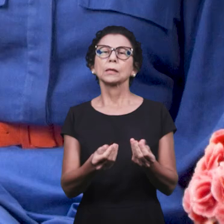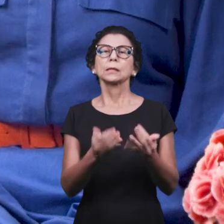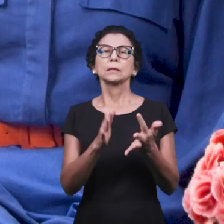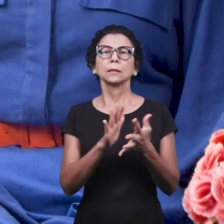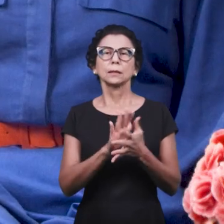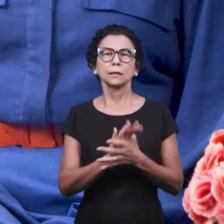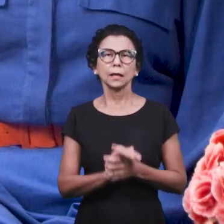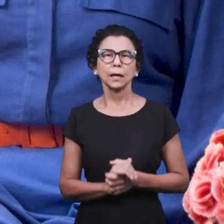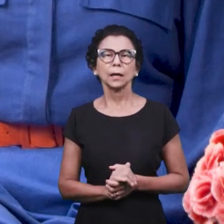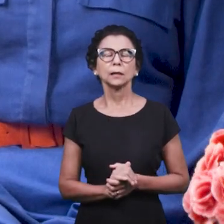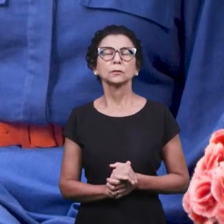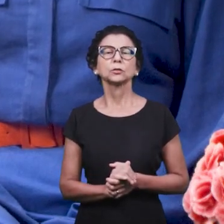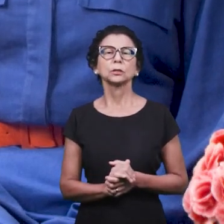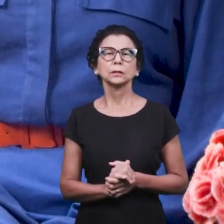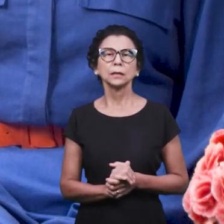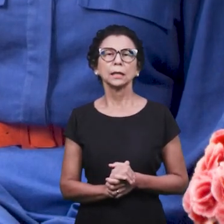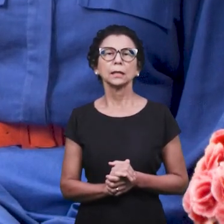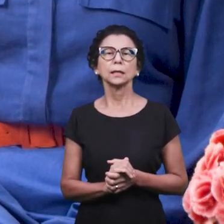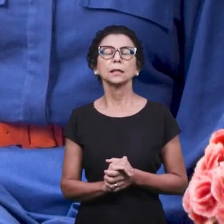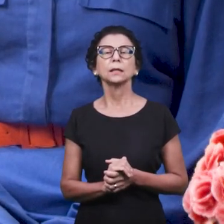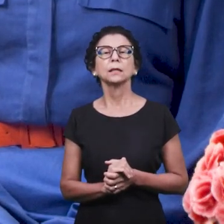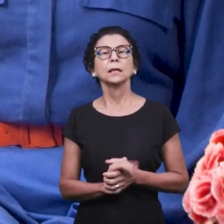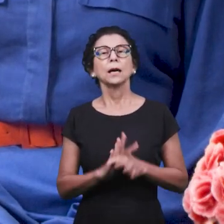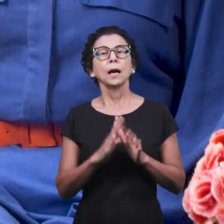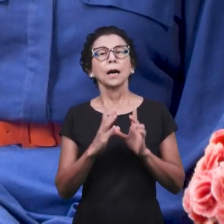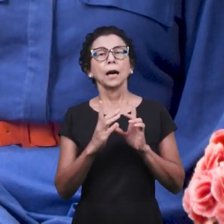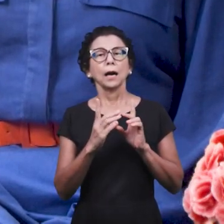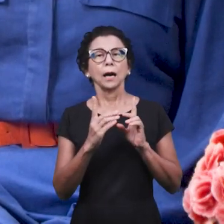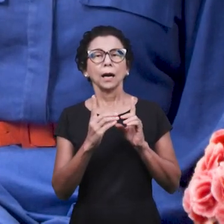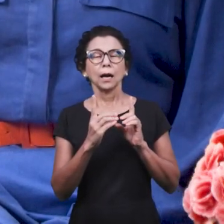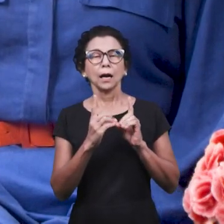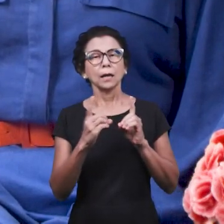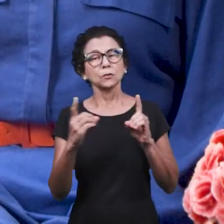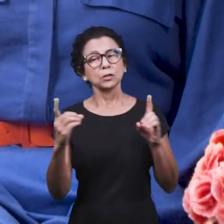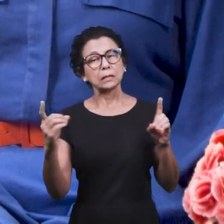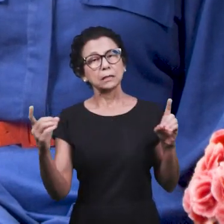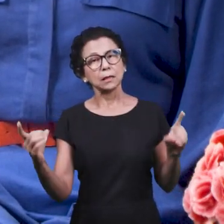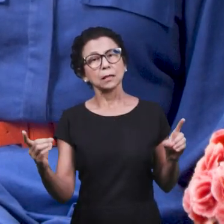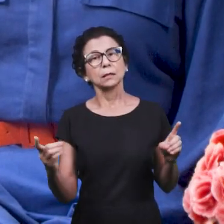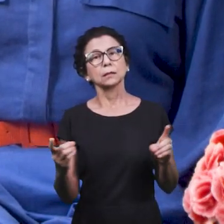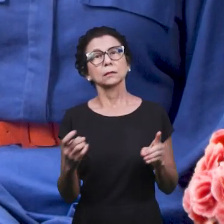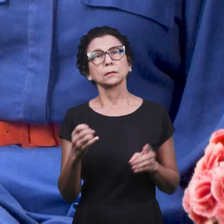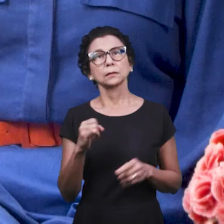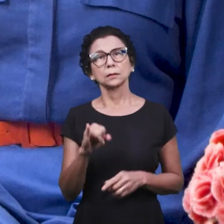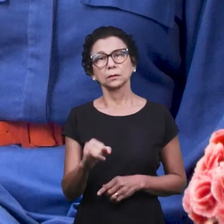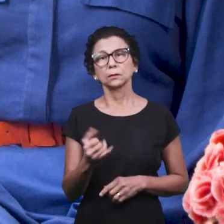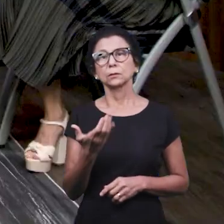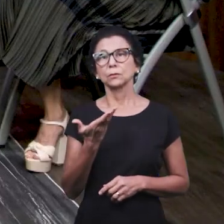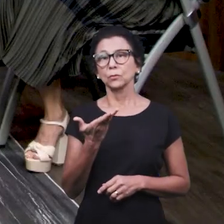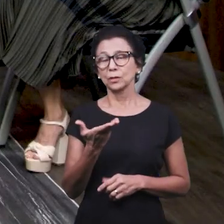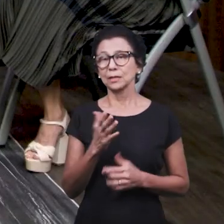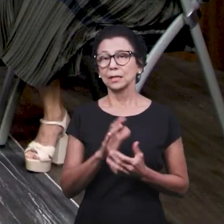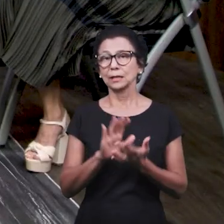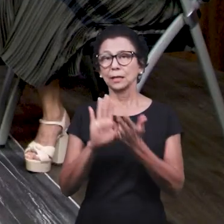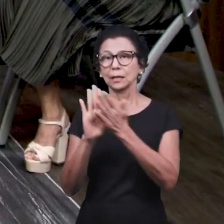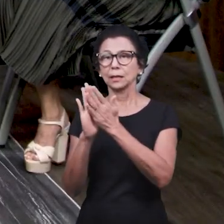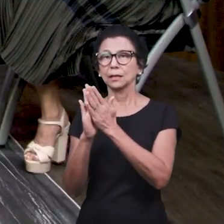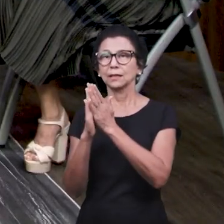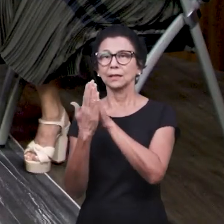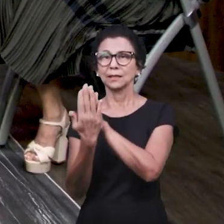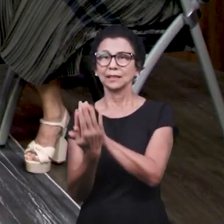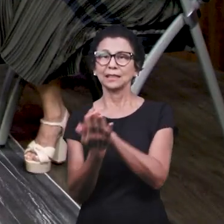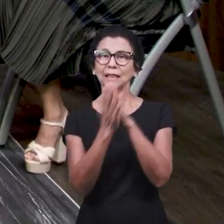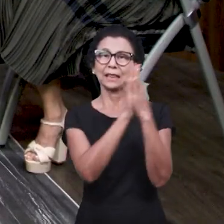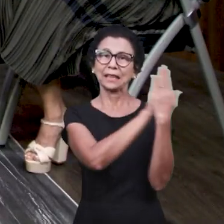à distância. Sim. Então tem que ter firmeza para fazer um curso se tem vontade de fazer um intercâmbio, certo?